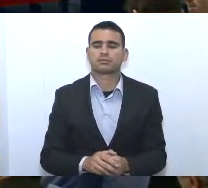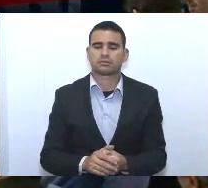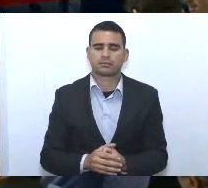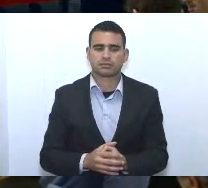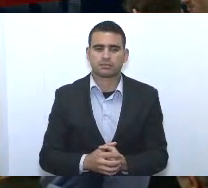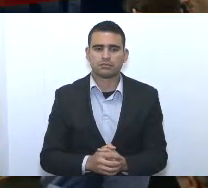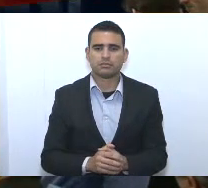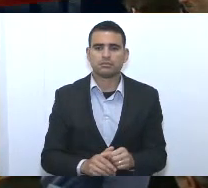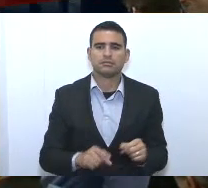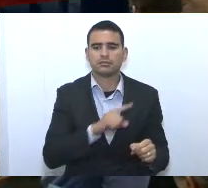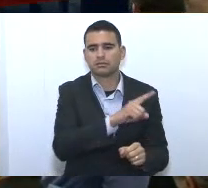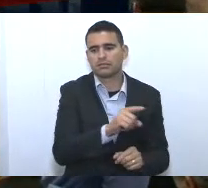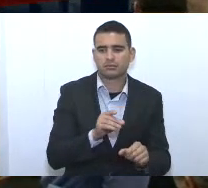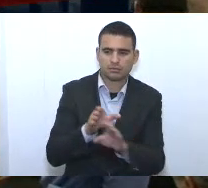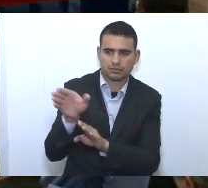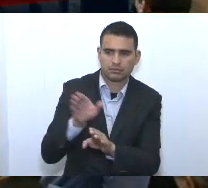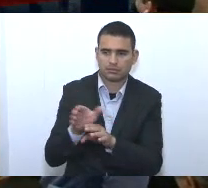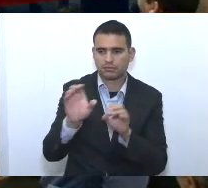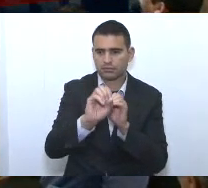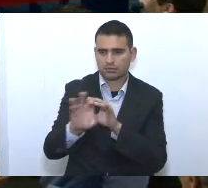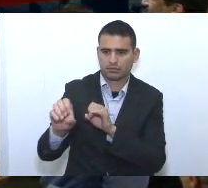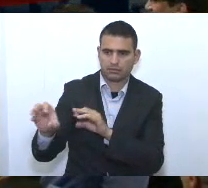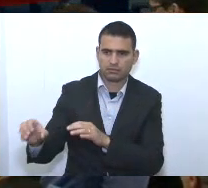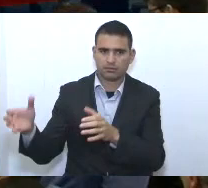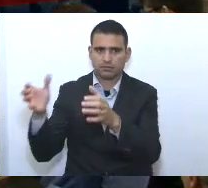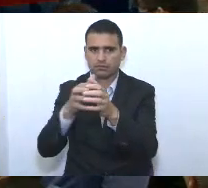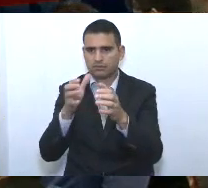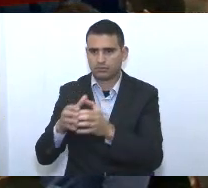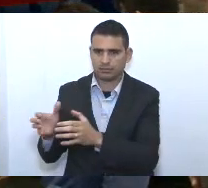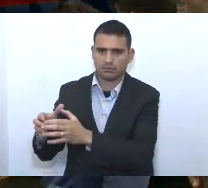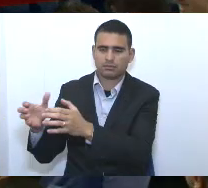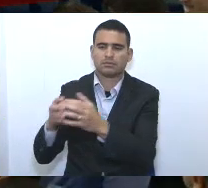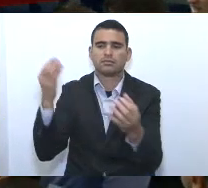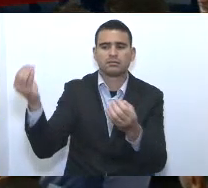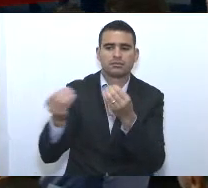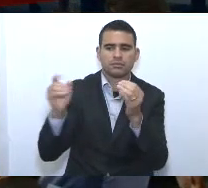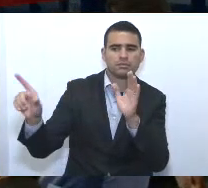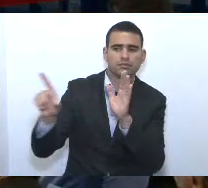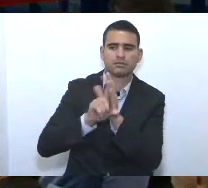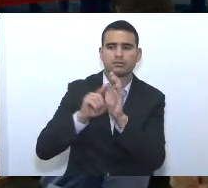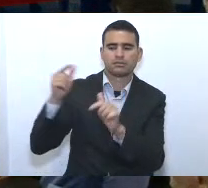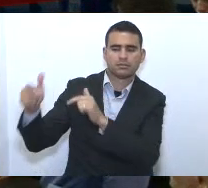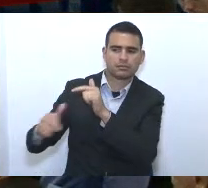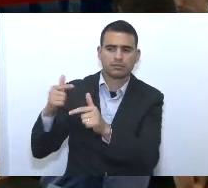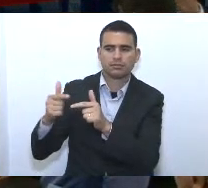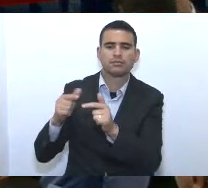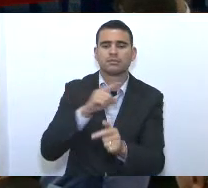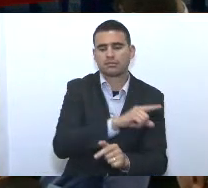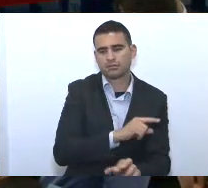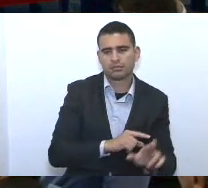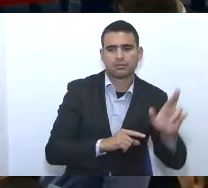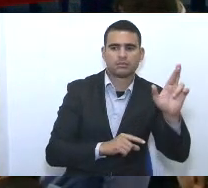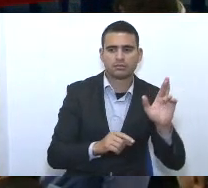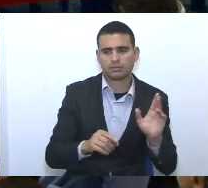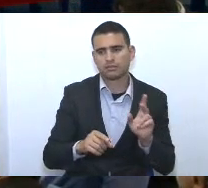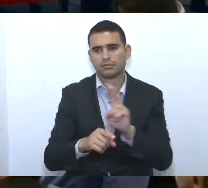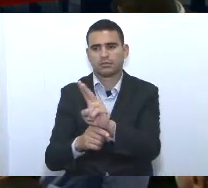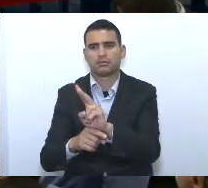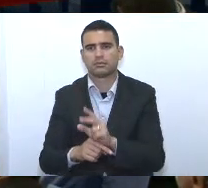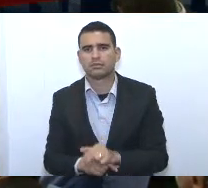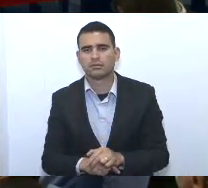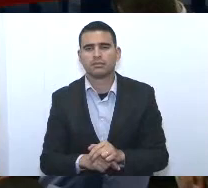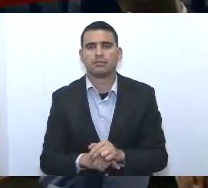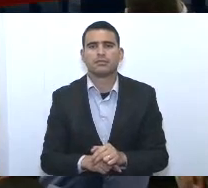trabalhistas, orientando os órgãos da administração quanto à aplicação das leis trabalhistas e de segurança do trabalho.